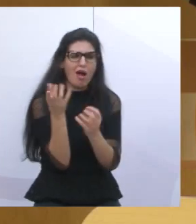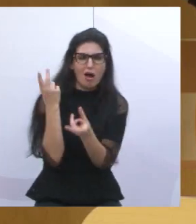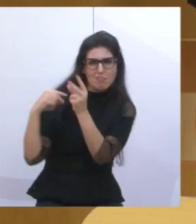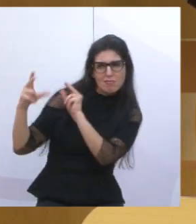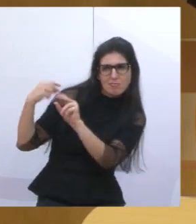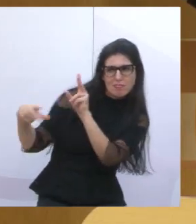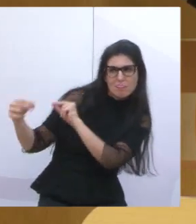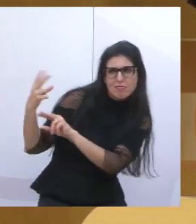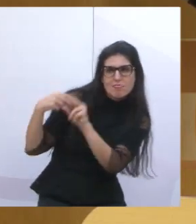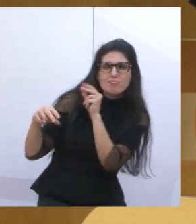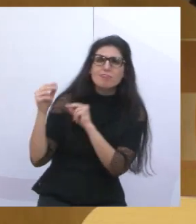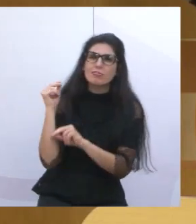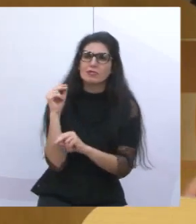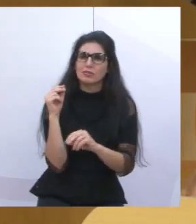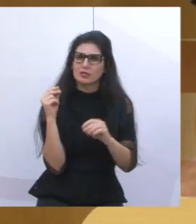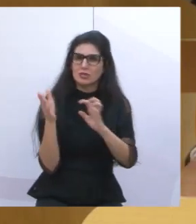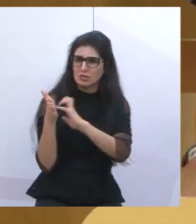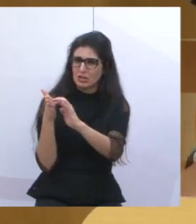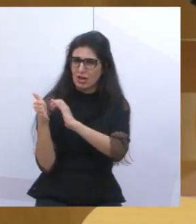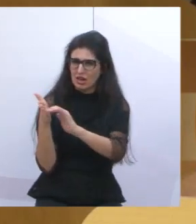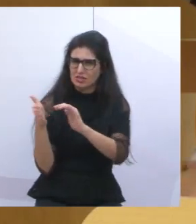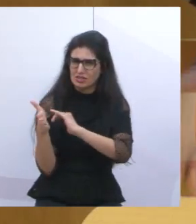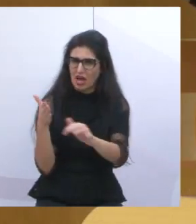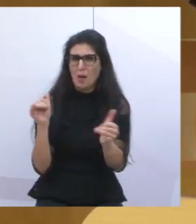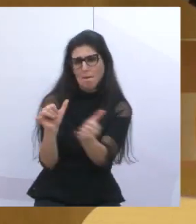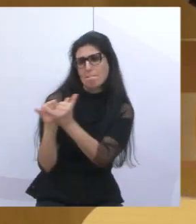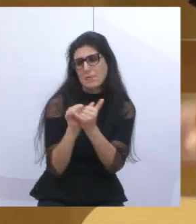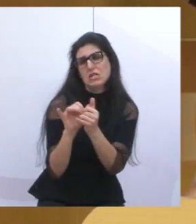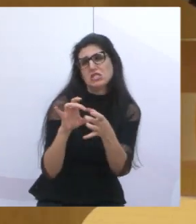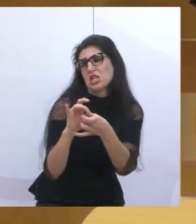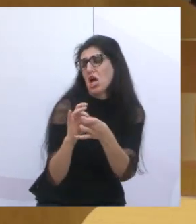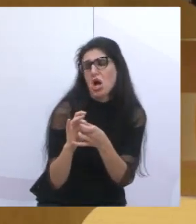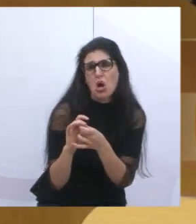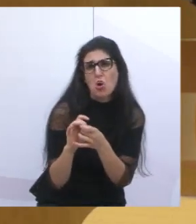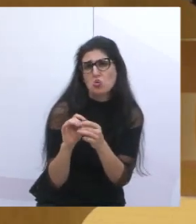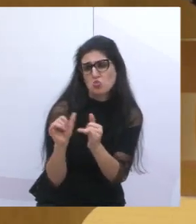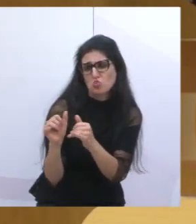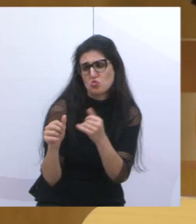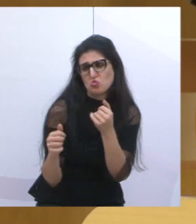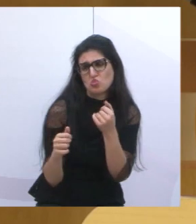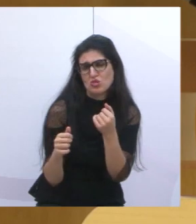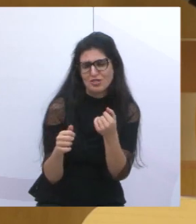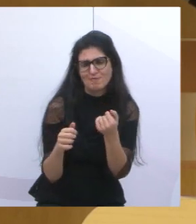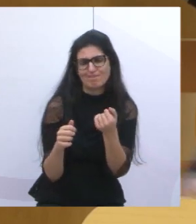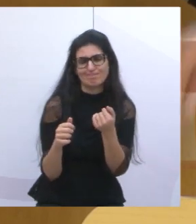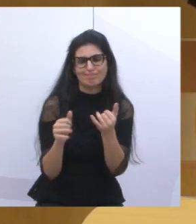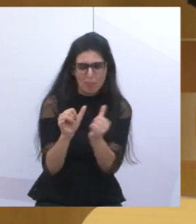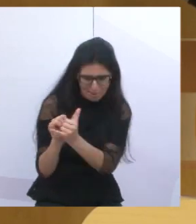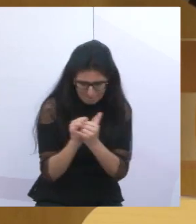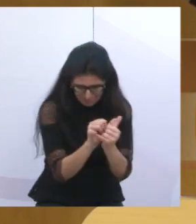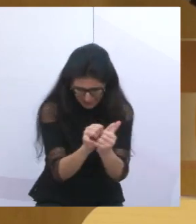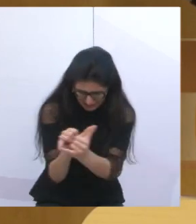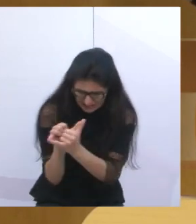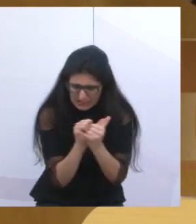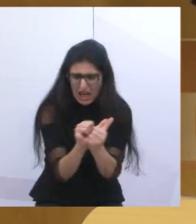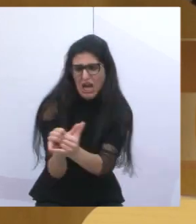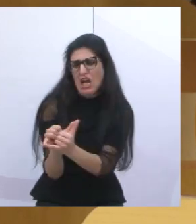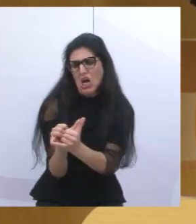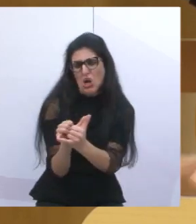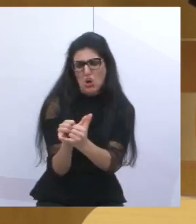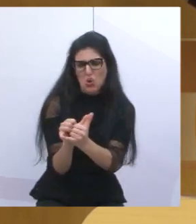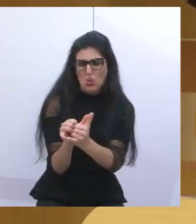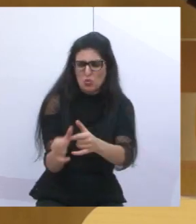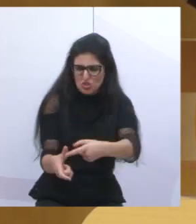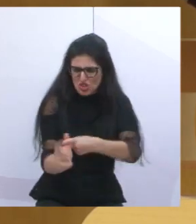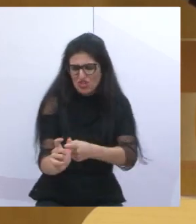faz uma lei dessa aqui, para anistiar. Sabe quem paga a conta? É você, cidadão. Você que paga em dia os